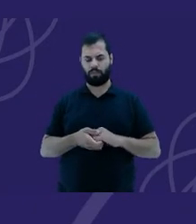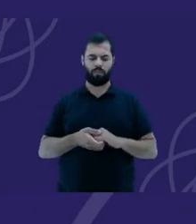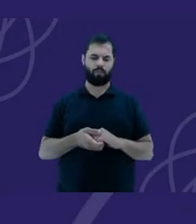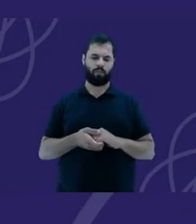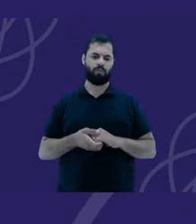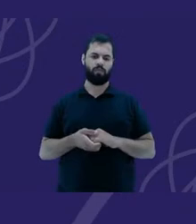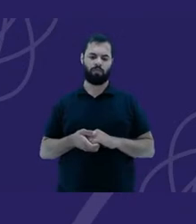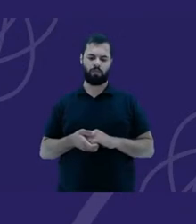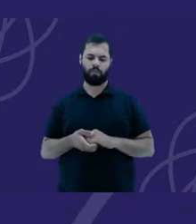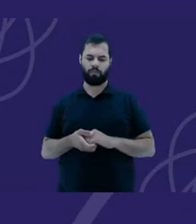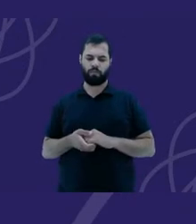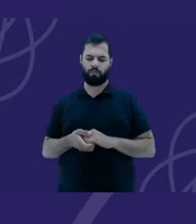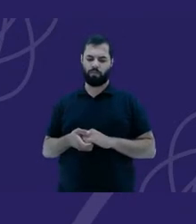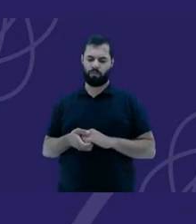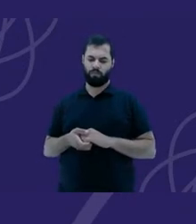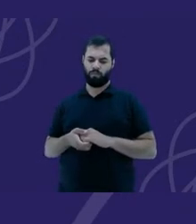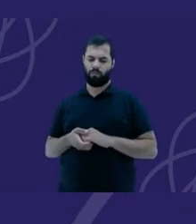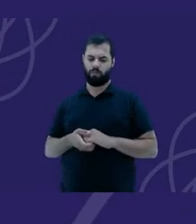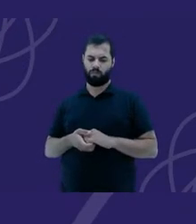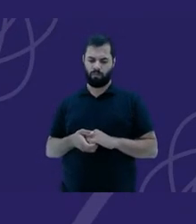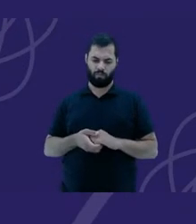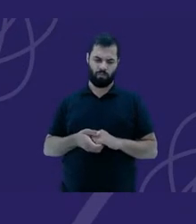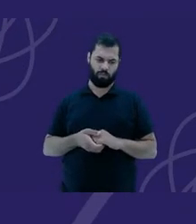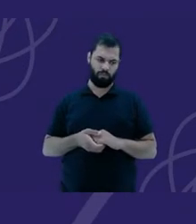essa coisa